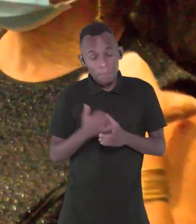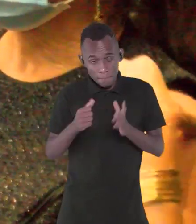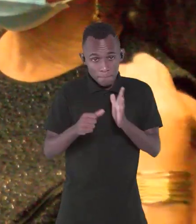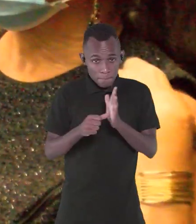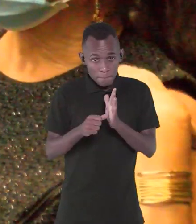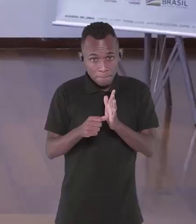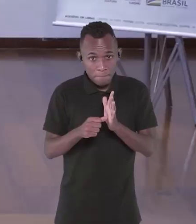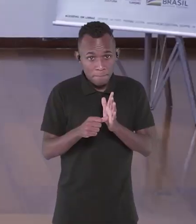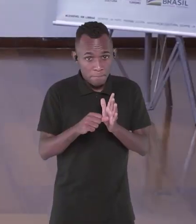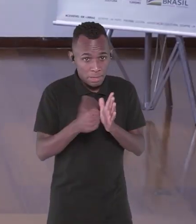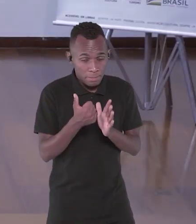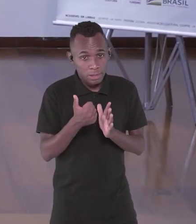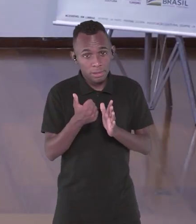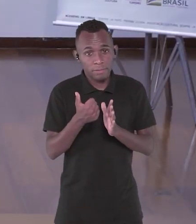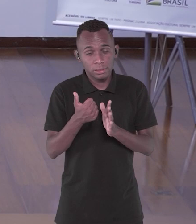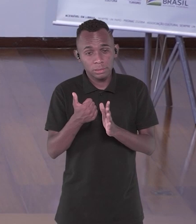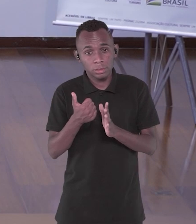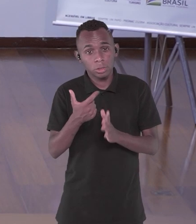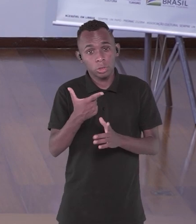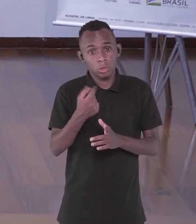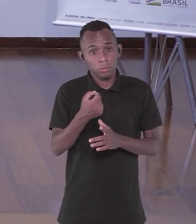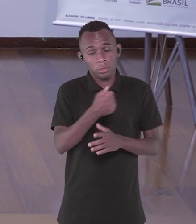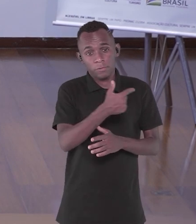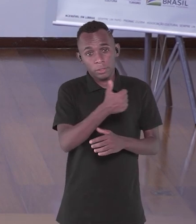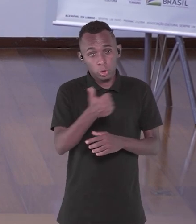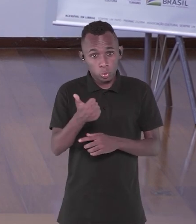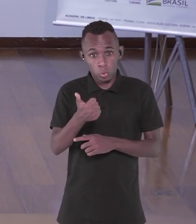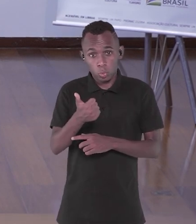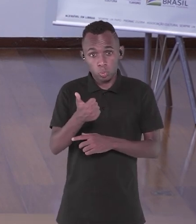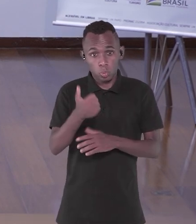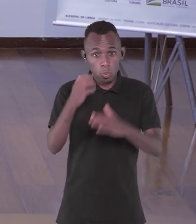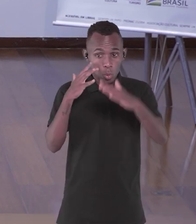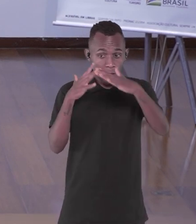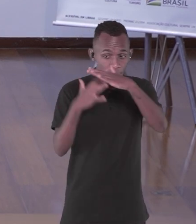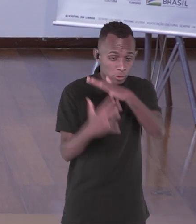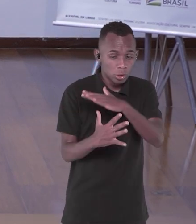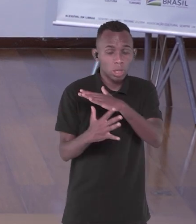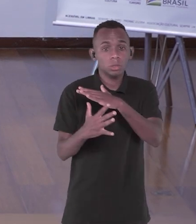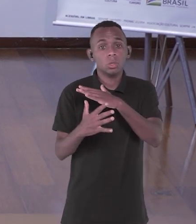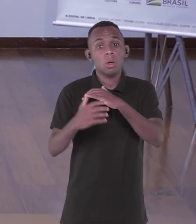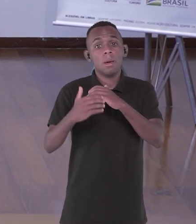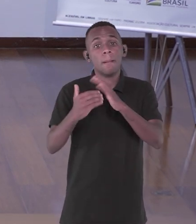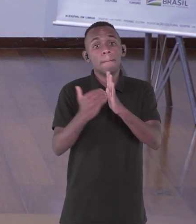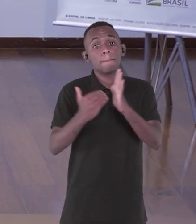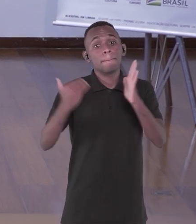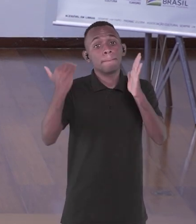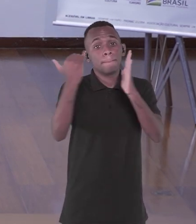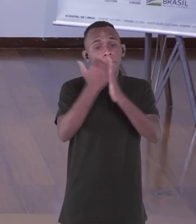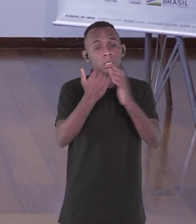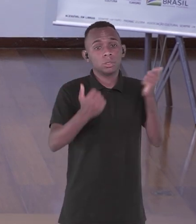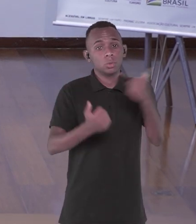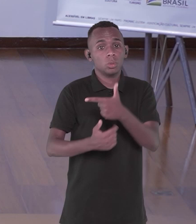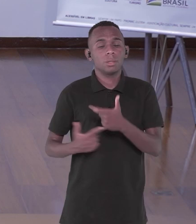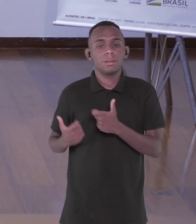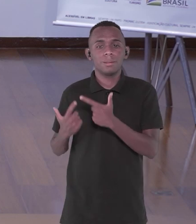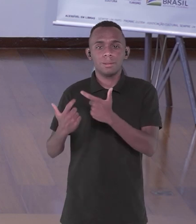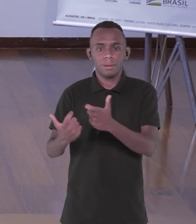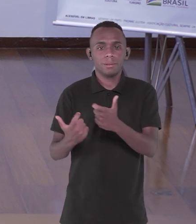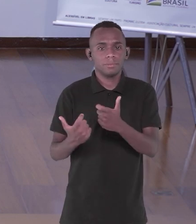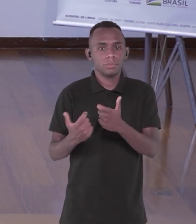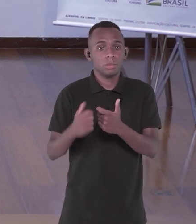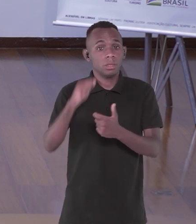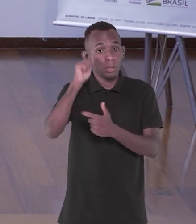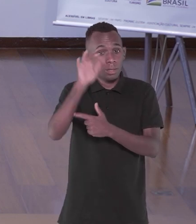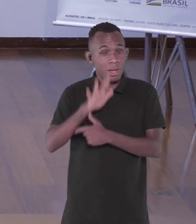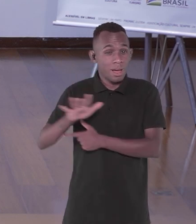vez, em 2021, um número maior de refugiados gerados pelo clima do que por guerra. Na África, então,